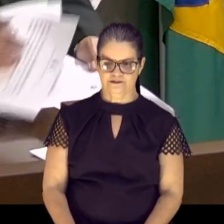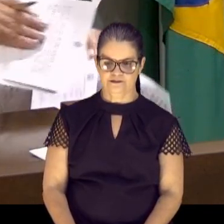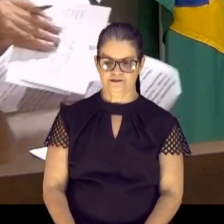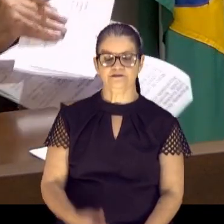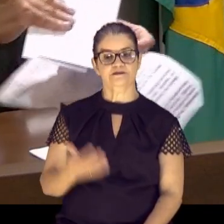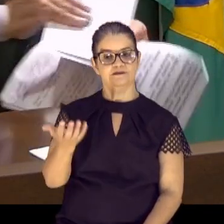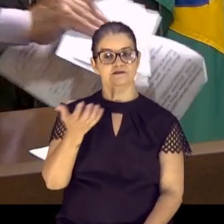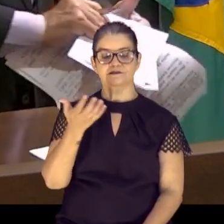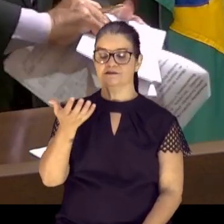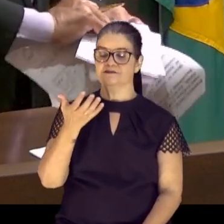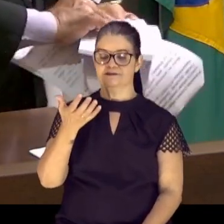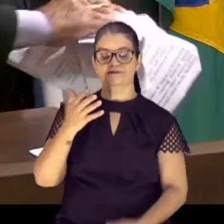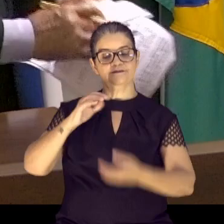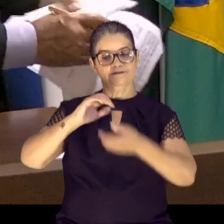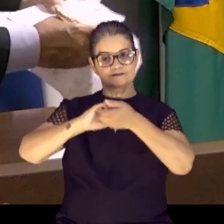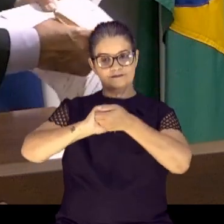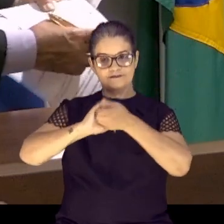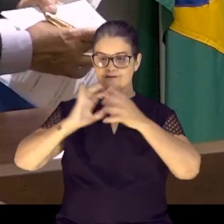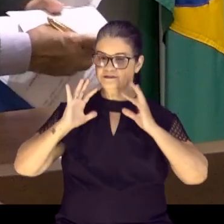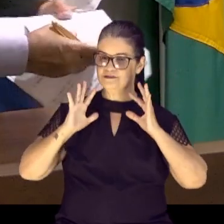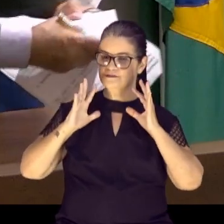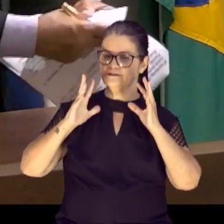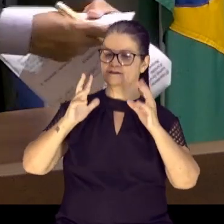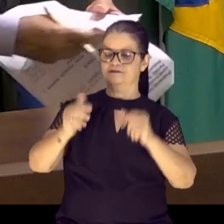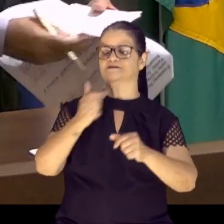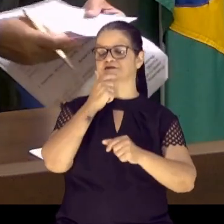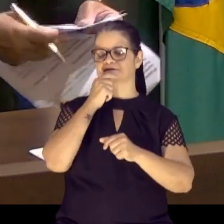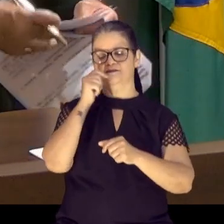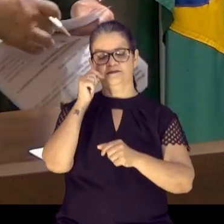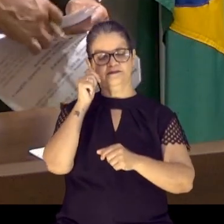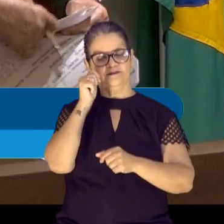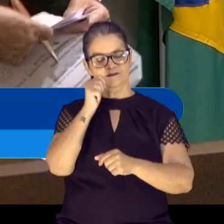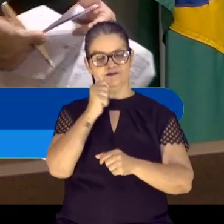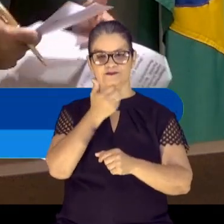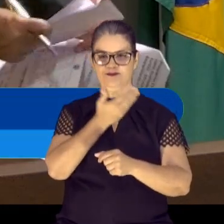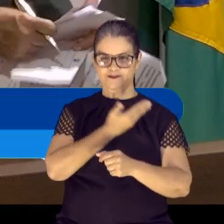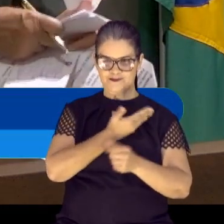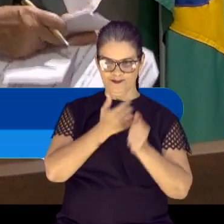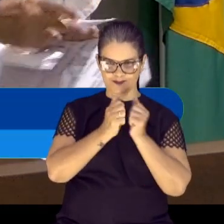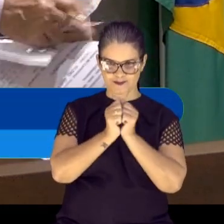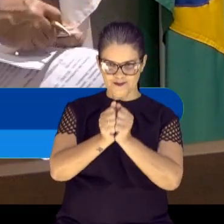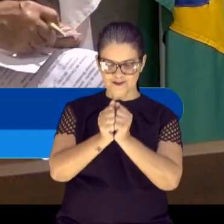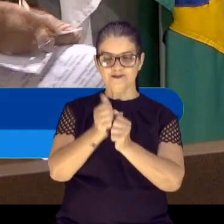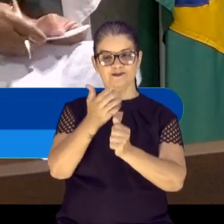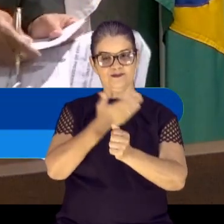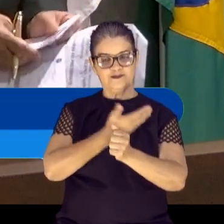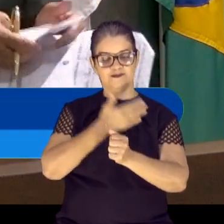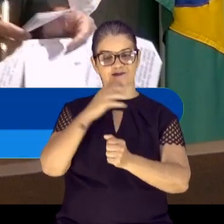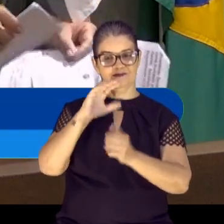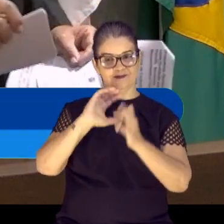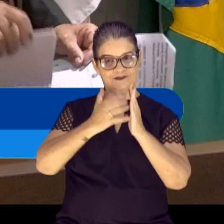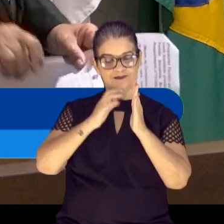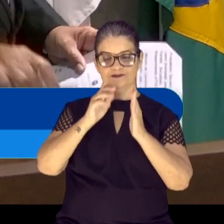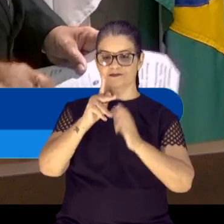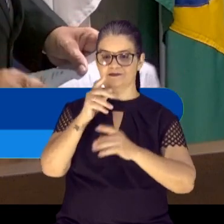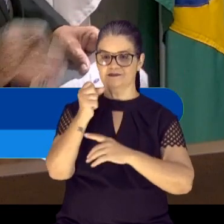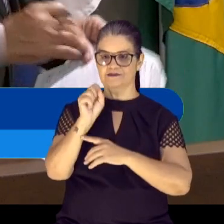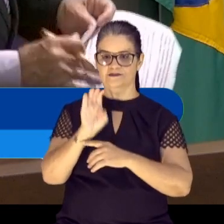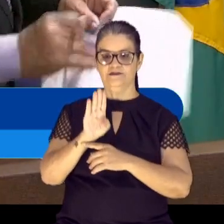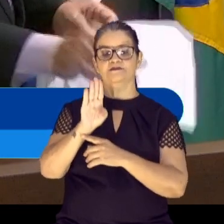Queria cumprimentar todas as companheiras e companheiros, amigos do PSB,